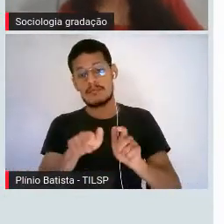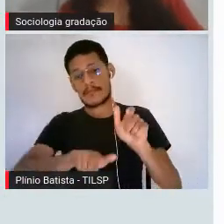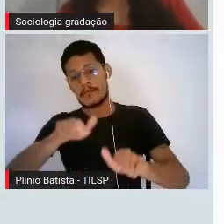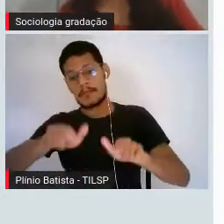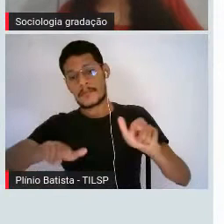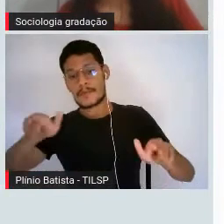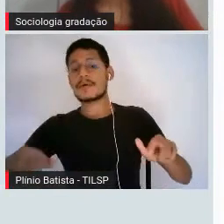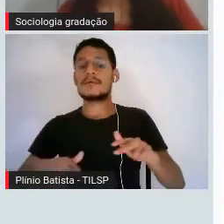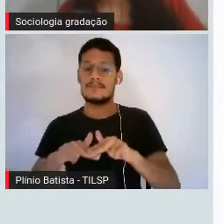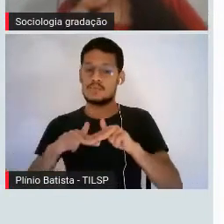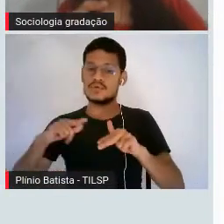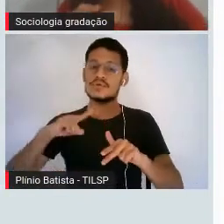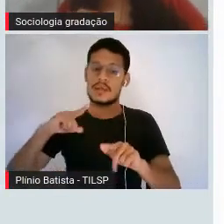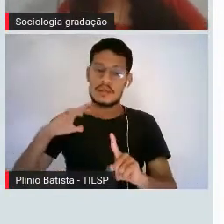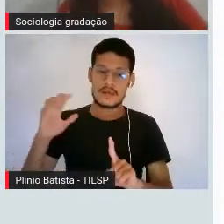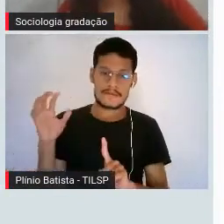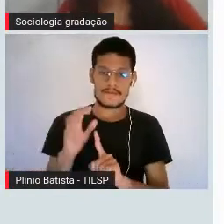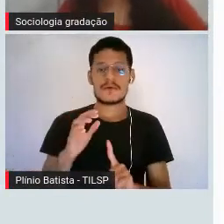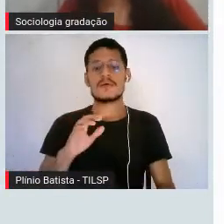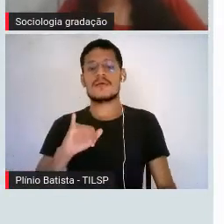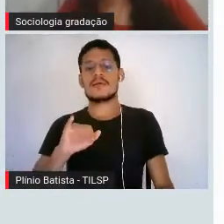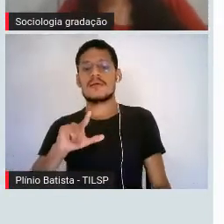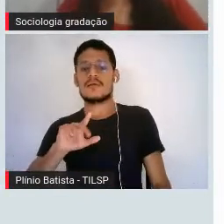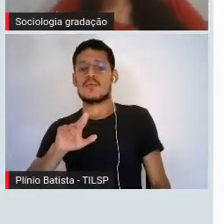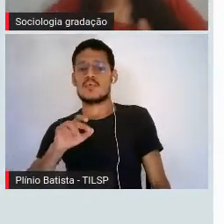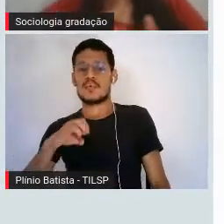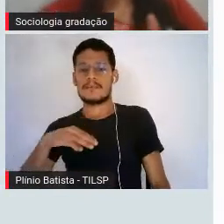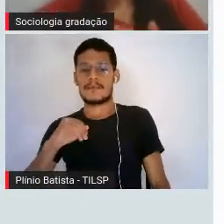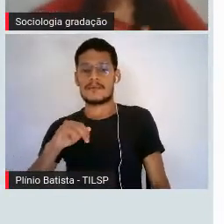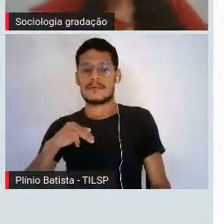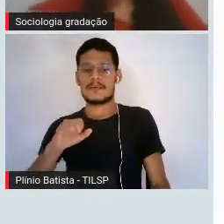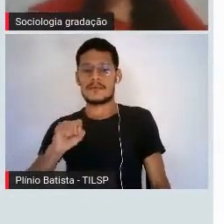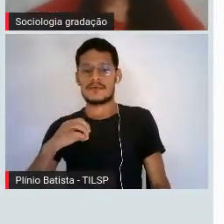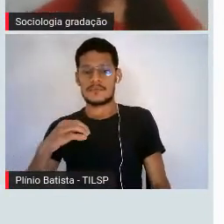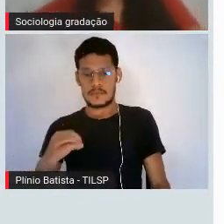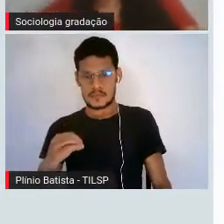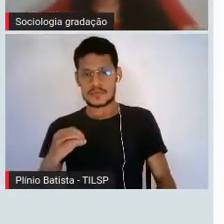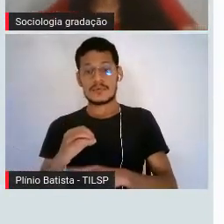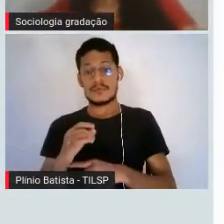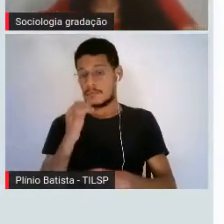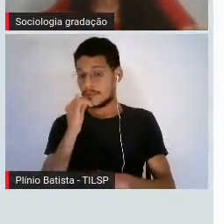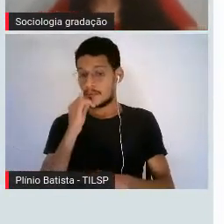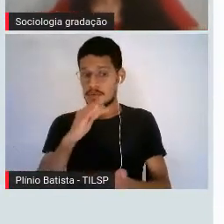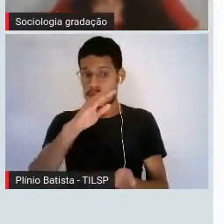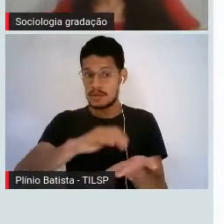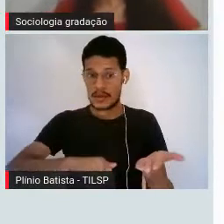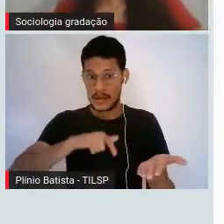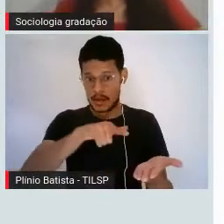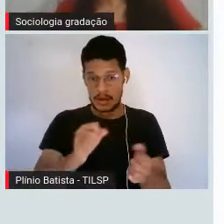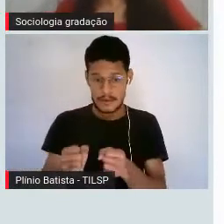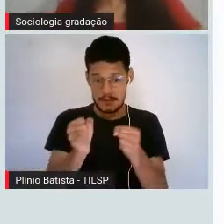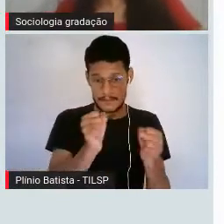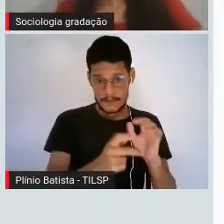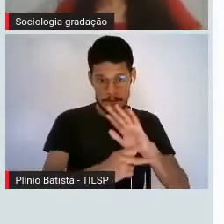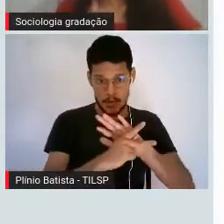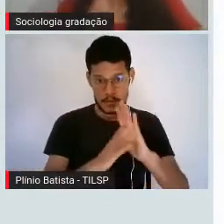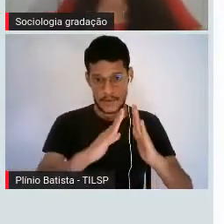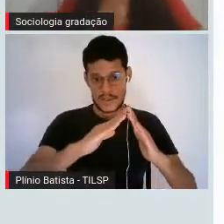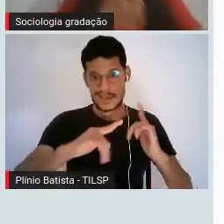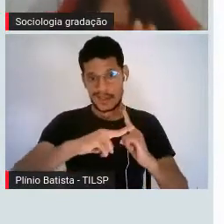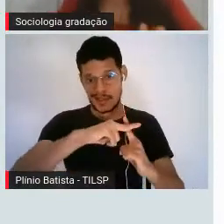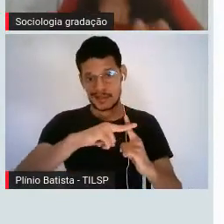do iluminismo, que é esse processo de trazer, de tirar o poder da igreja, que não era só um poder do